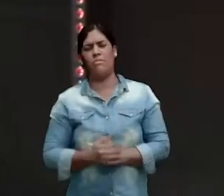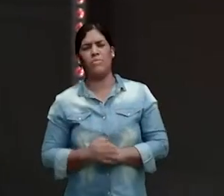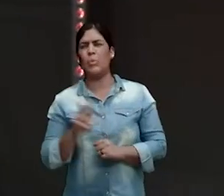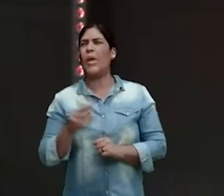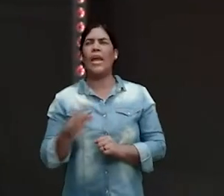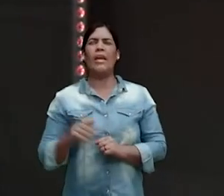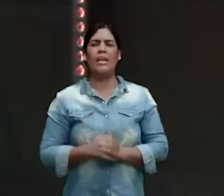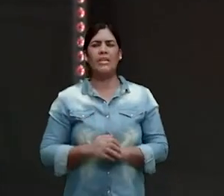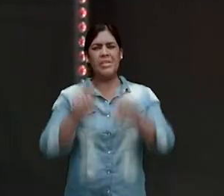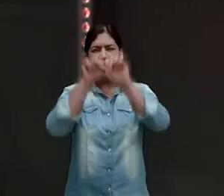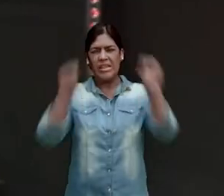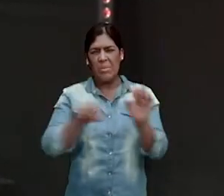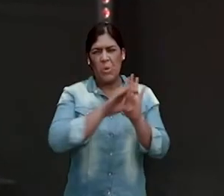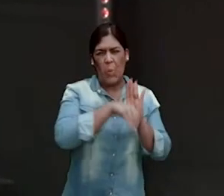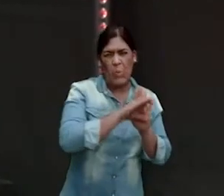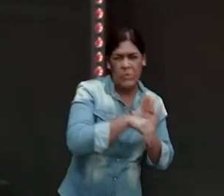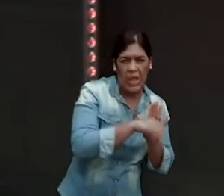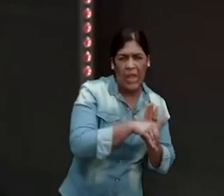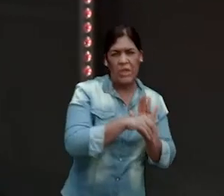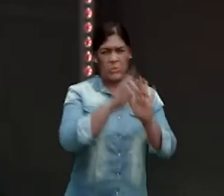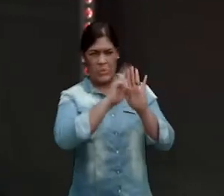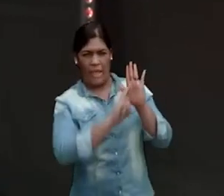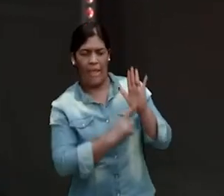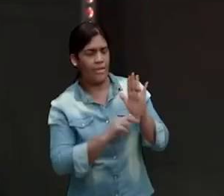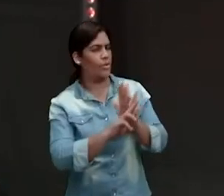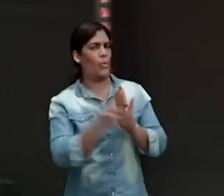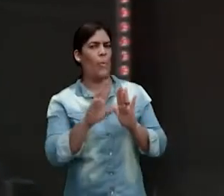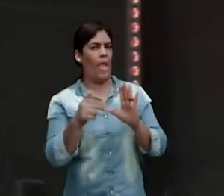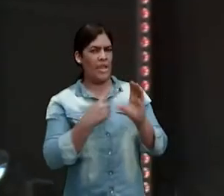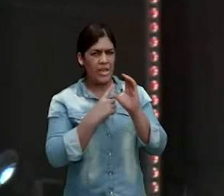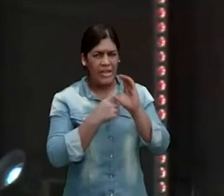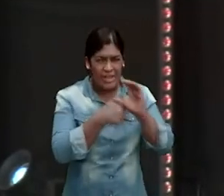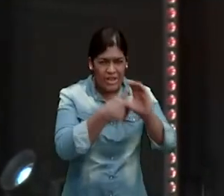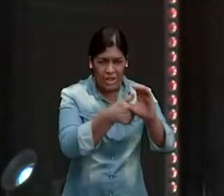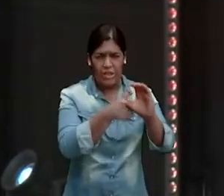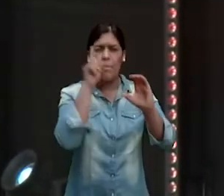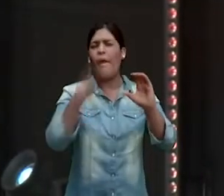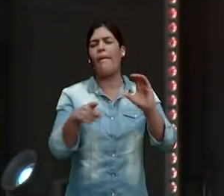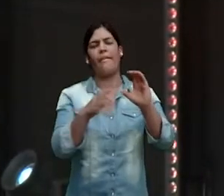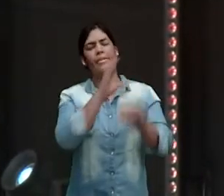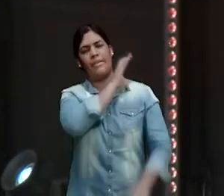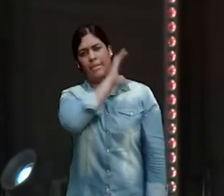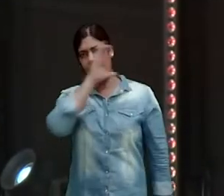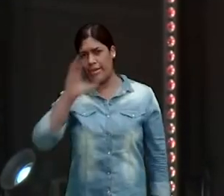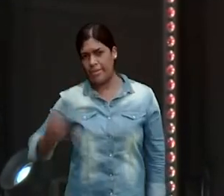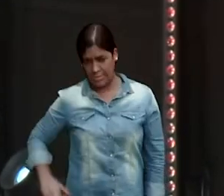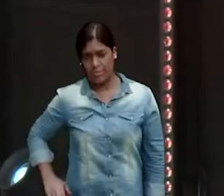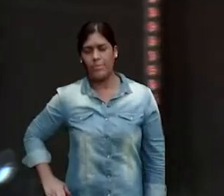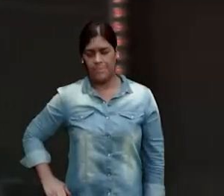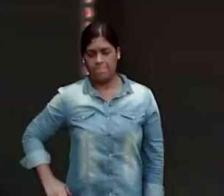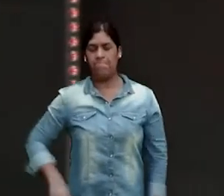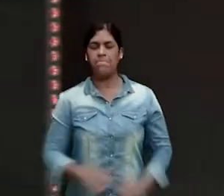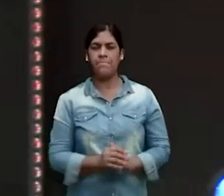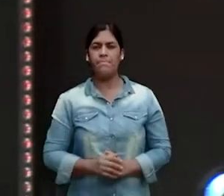de conceitos de normas não o cristianismo é Cristo em